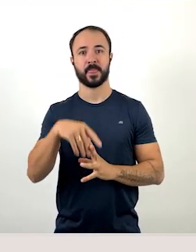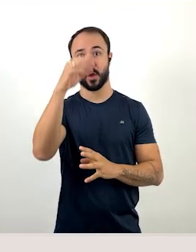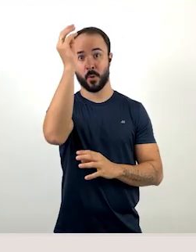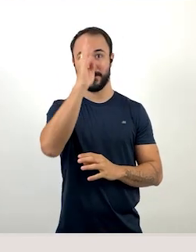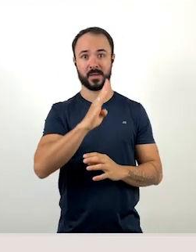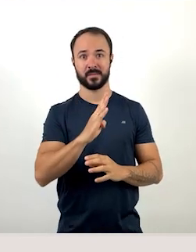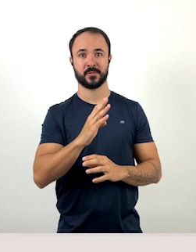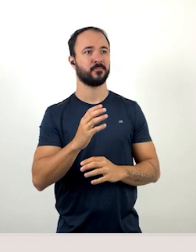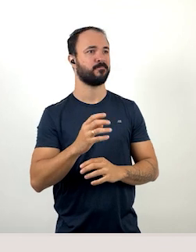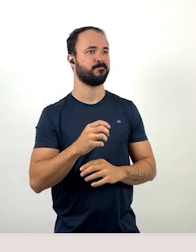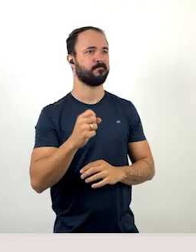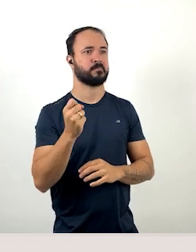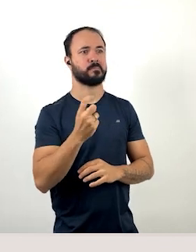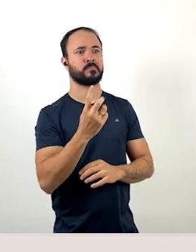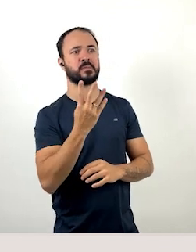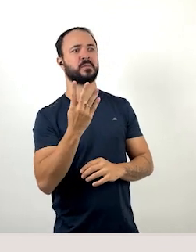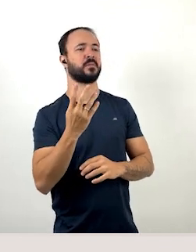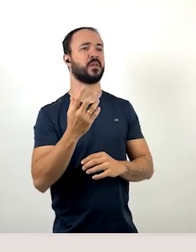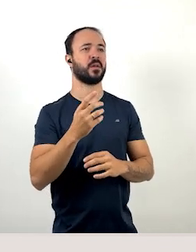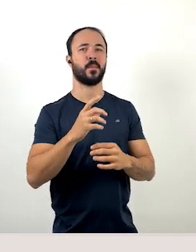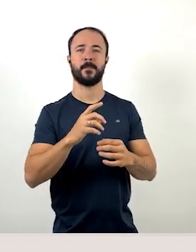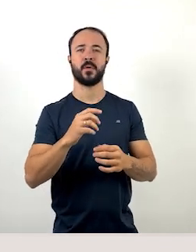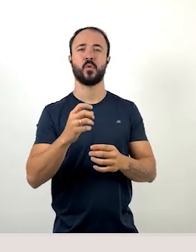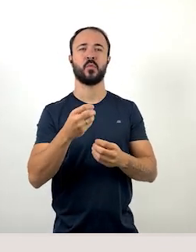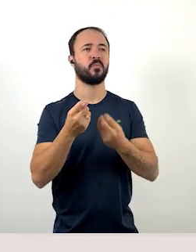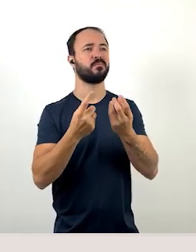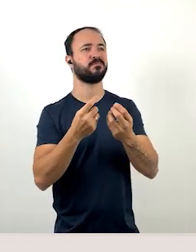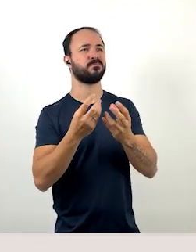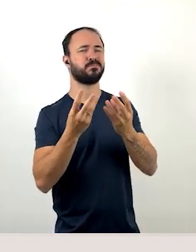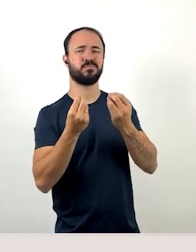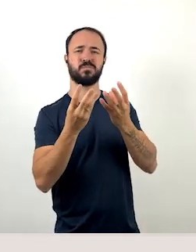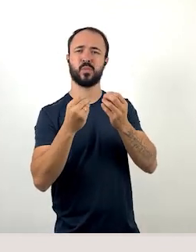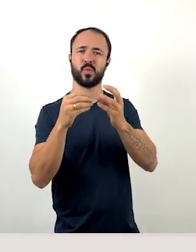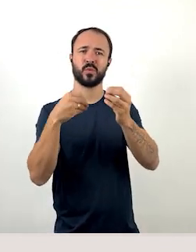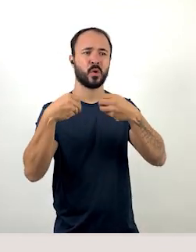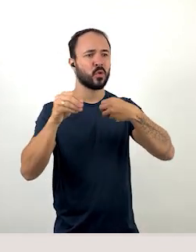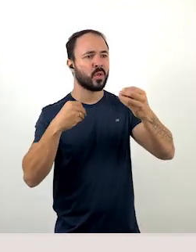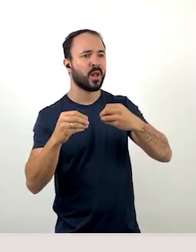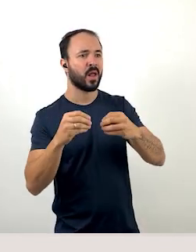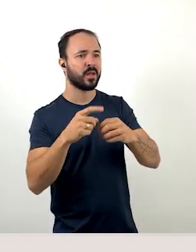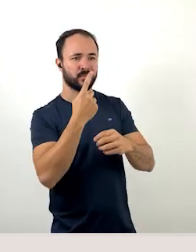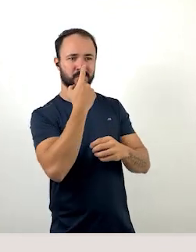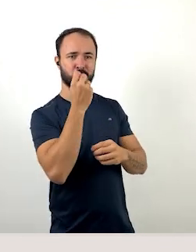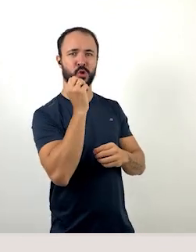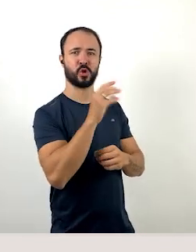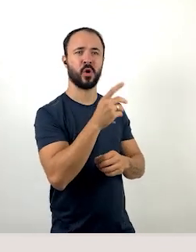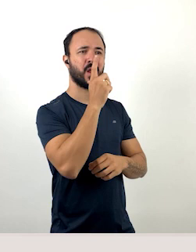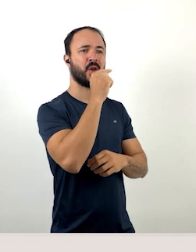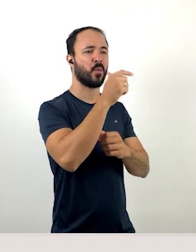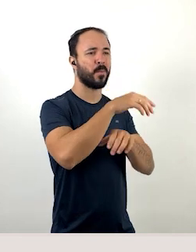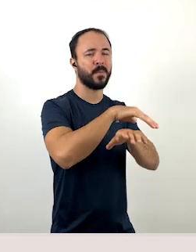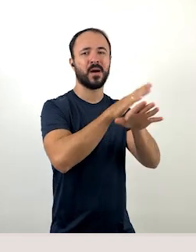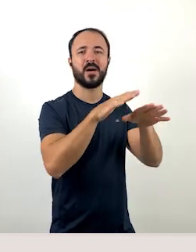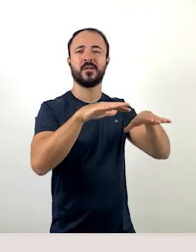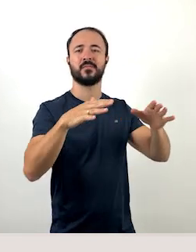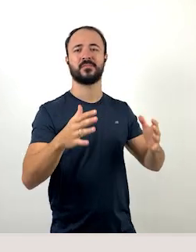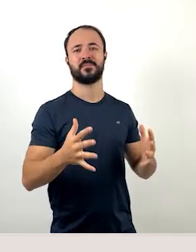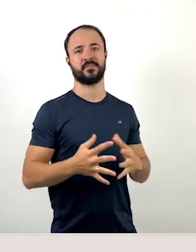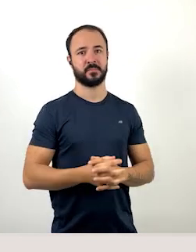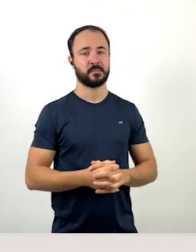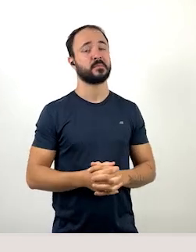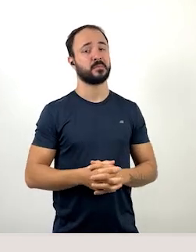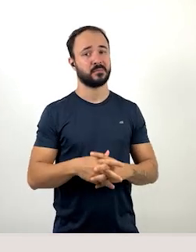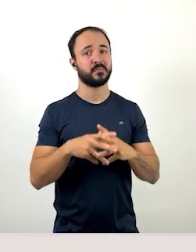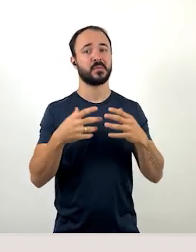mil toneladas de plástico por ano no mar. É uma pesquisa da ONG Oceana. Então é um grande problema ambiental. Que tal fazermos a nossa